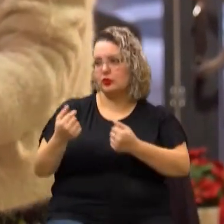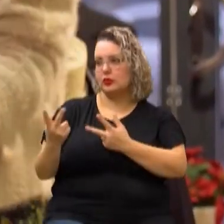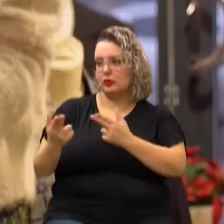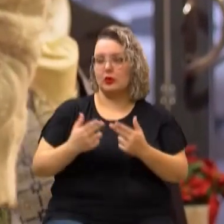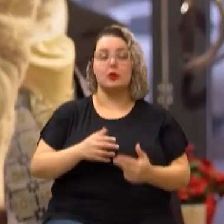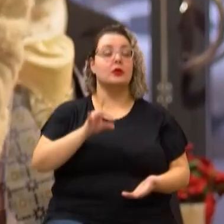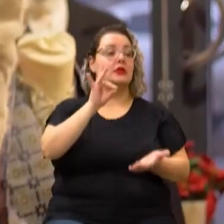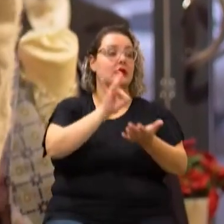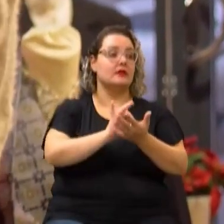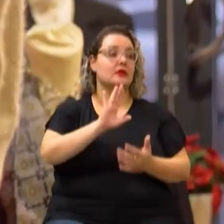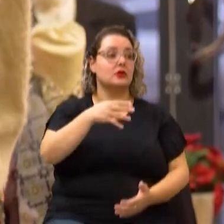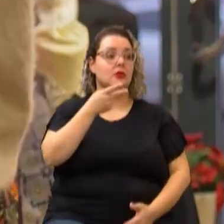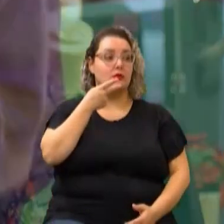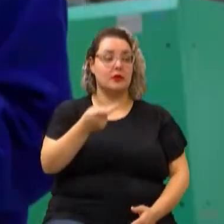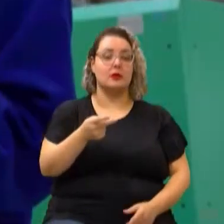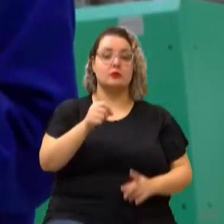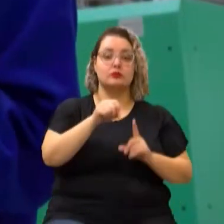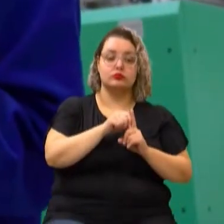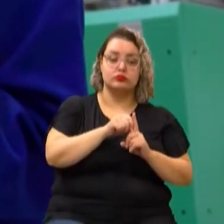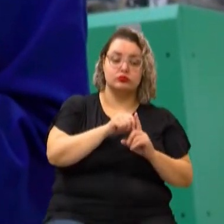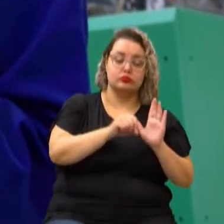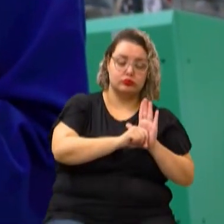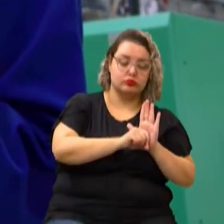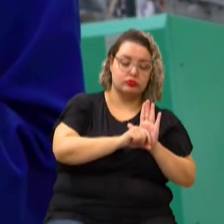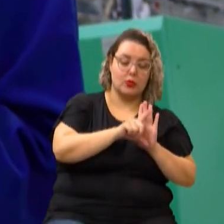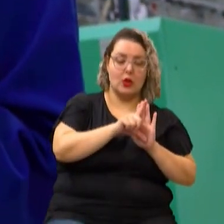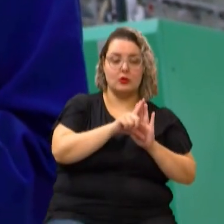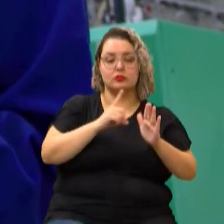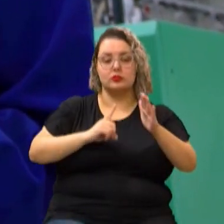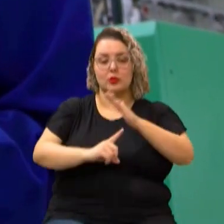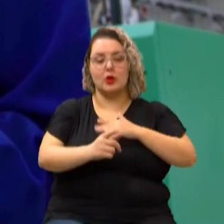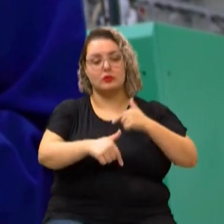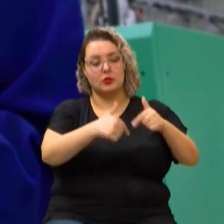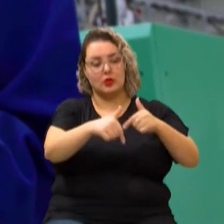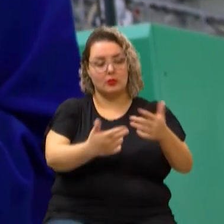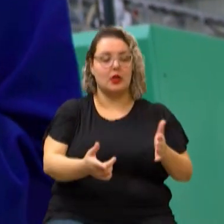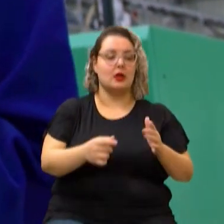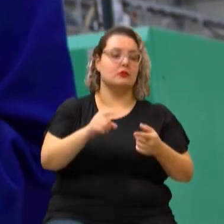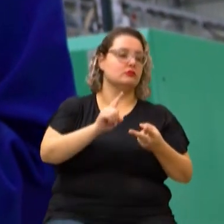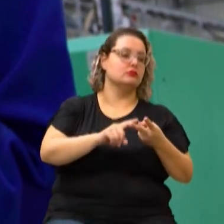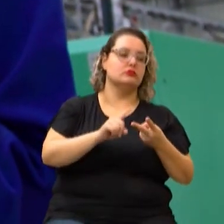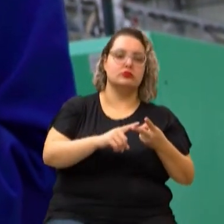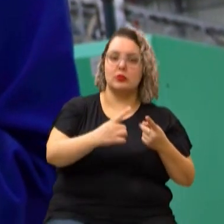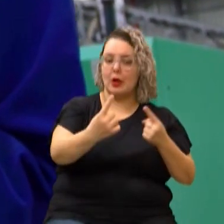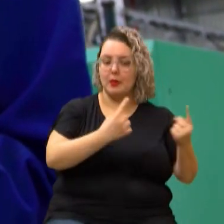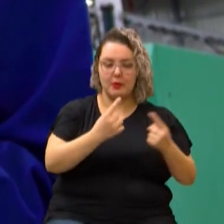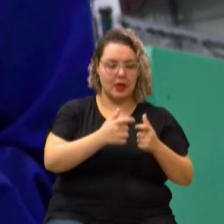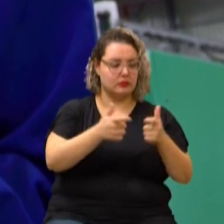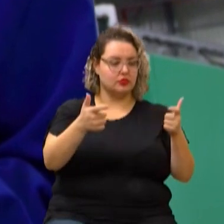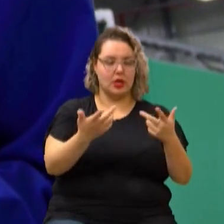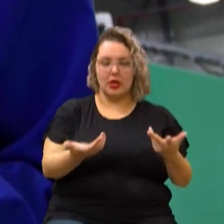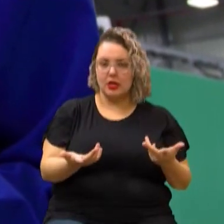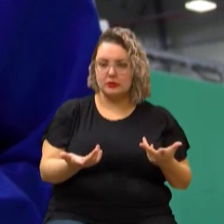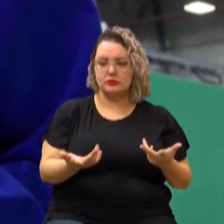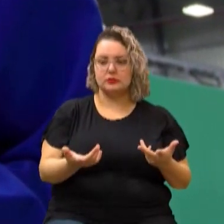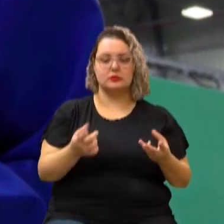no mercado. Professor, existem diversos tipos de inflação. Quais seriam eles?